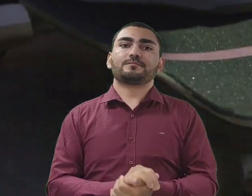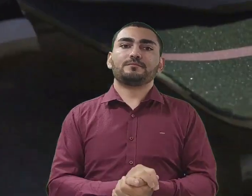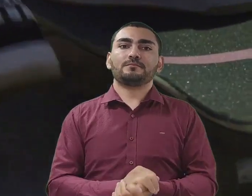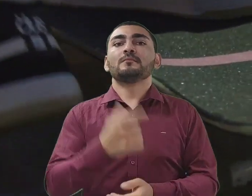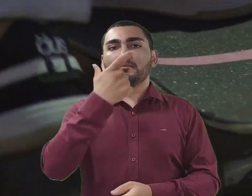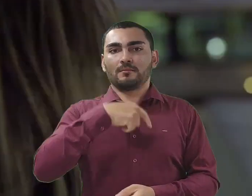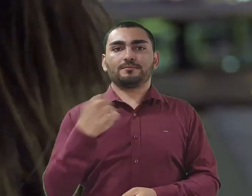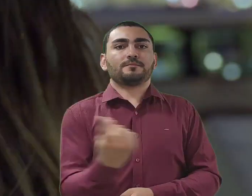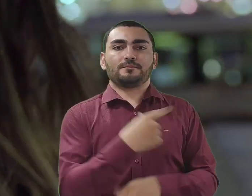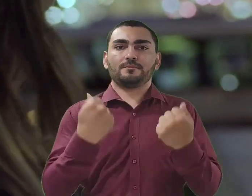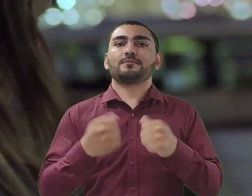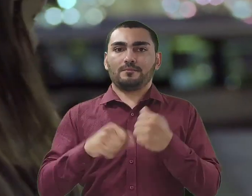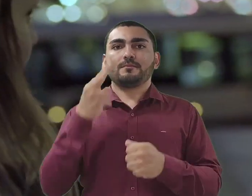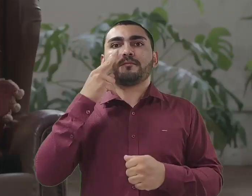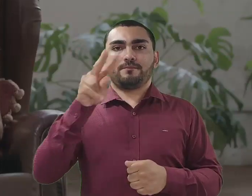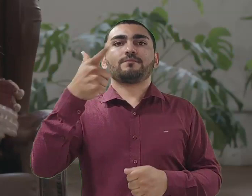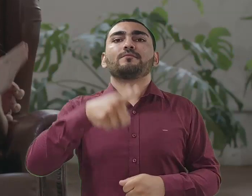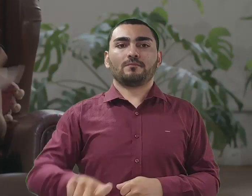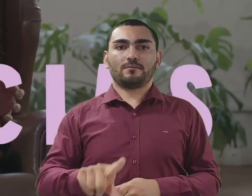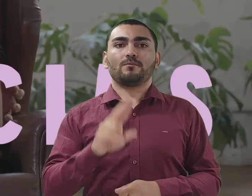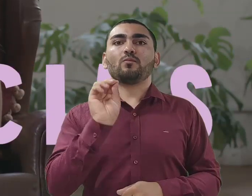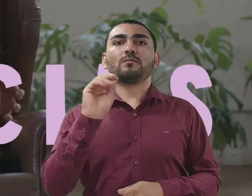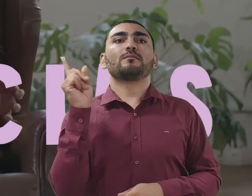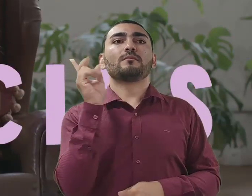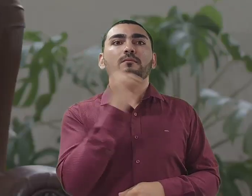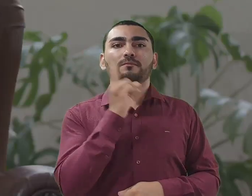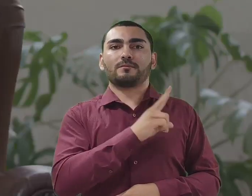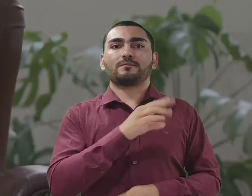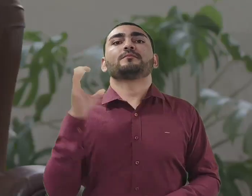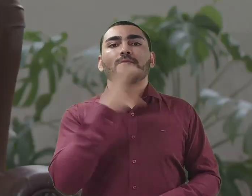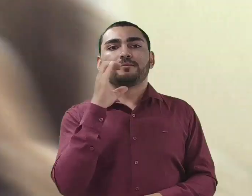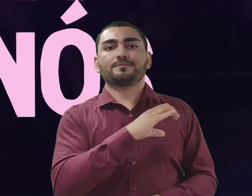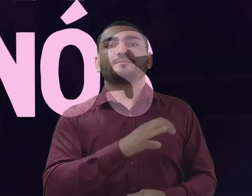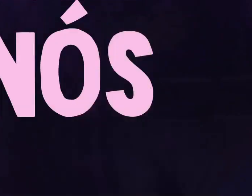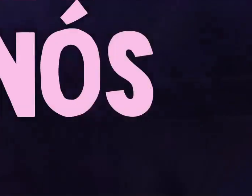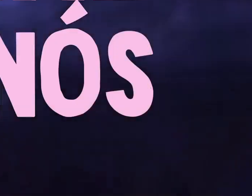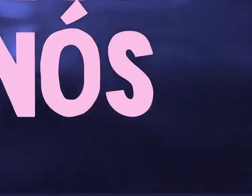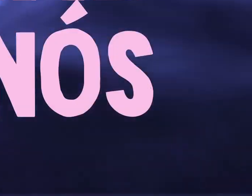Eu acho que a gente tem que rever as nossas urgências. Para ontem,